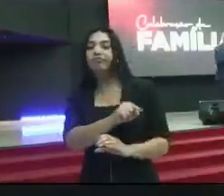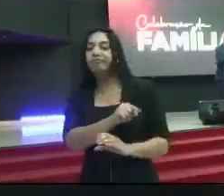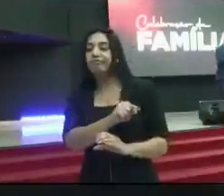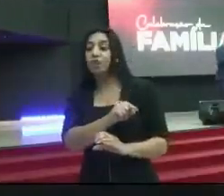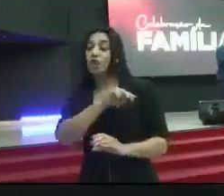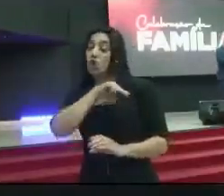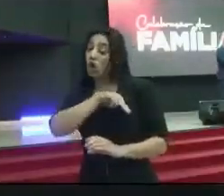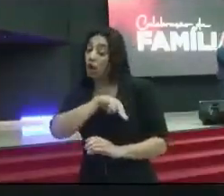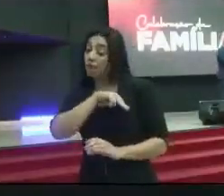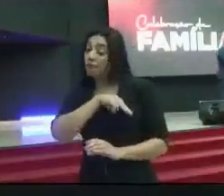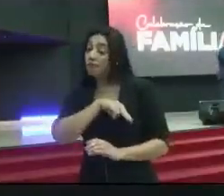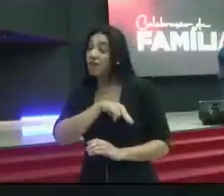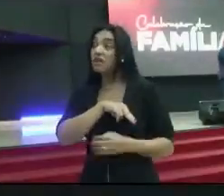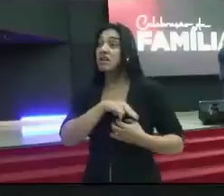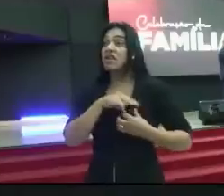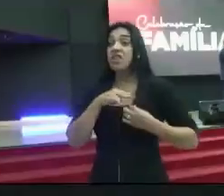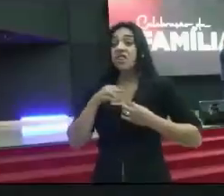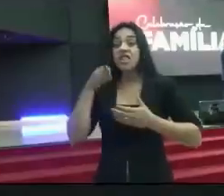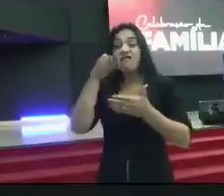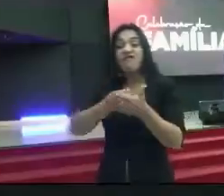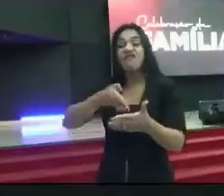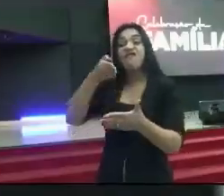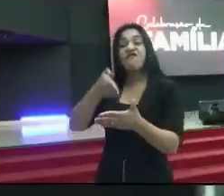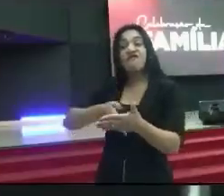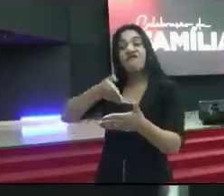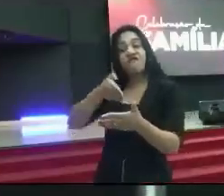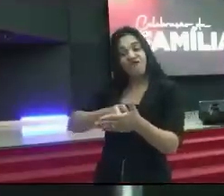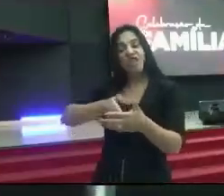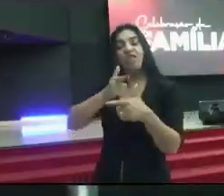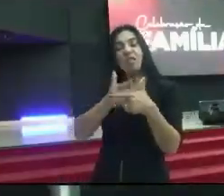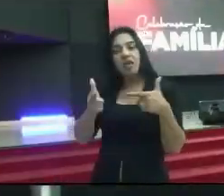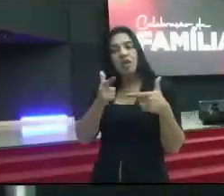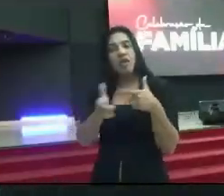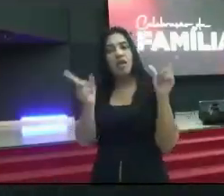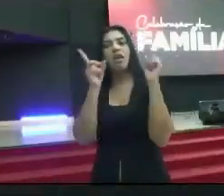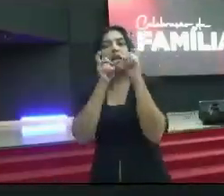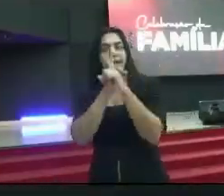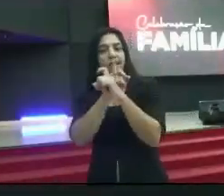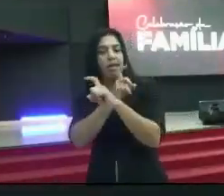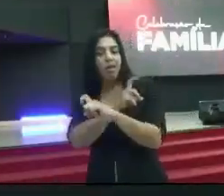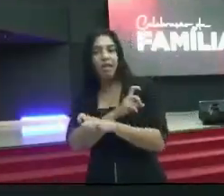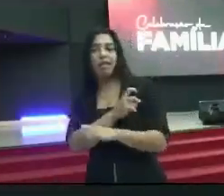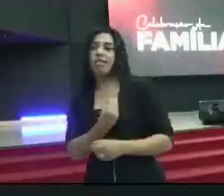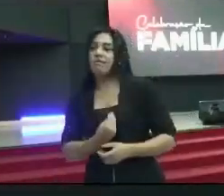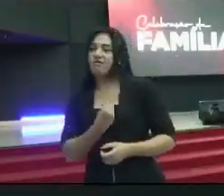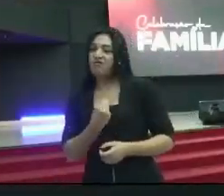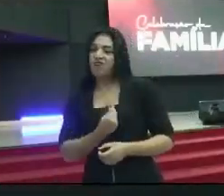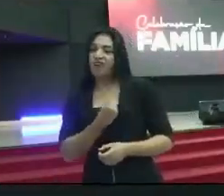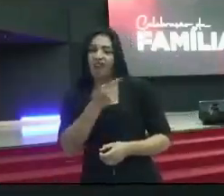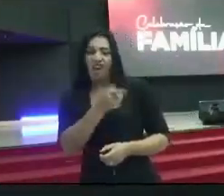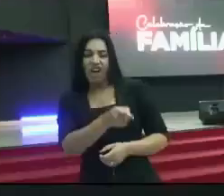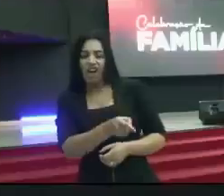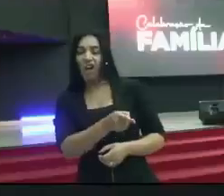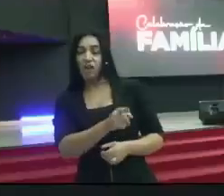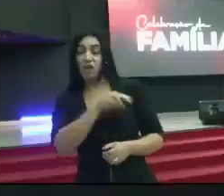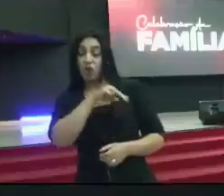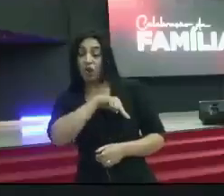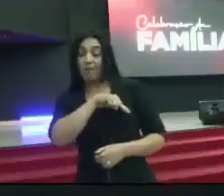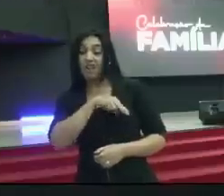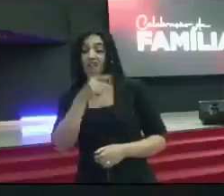Mas Noemi, quando enfrenta as tragédias da vida, ela diz: não me